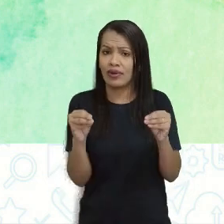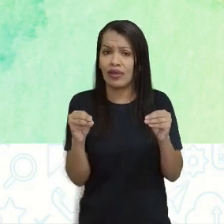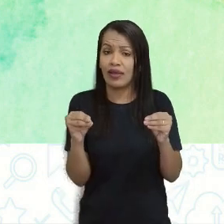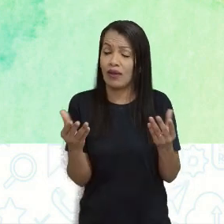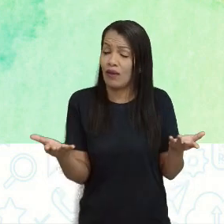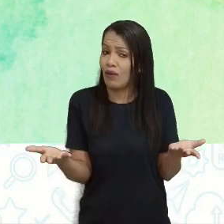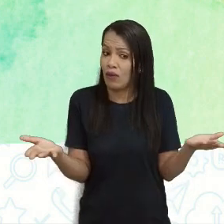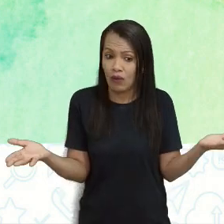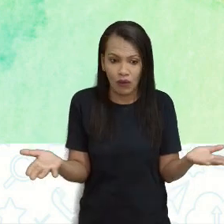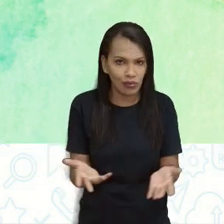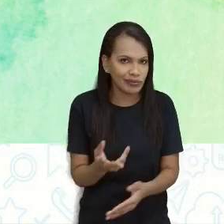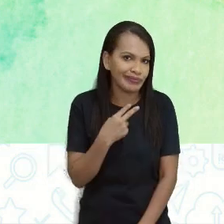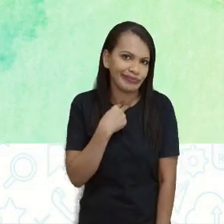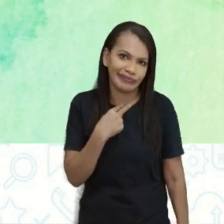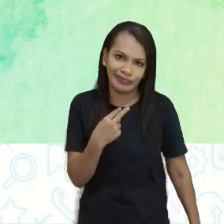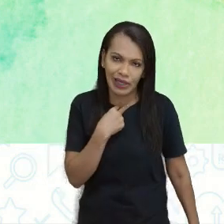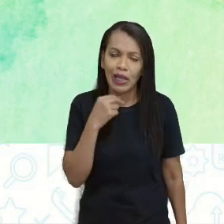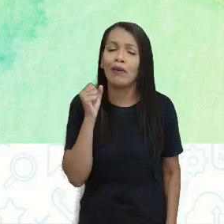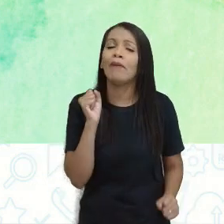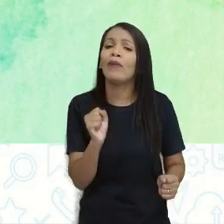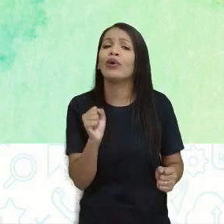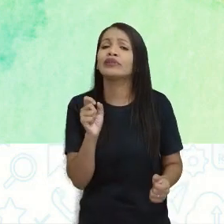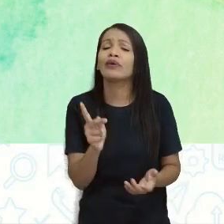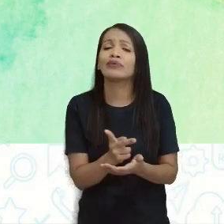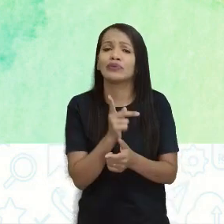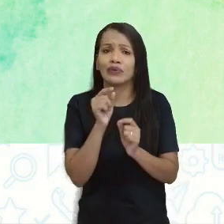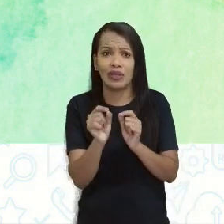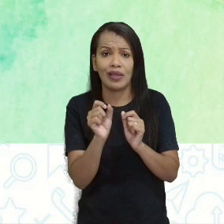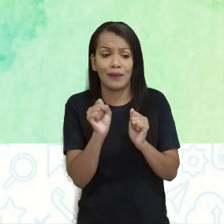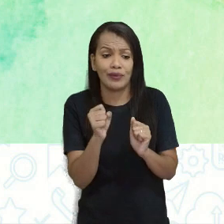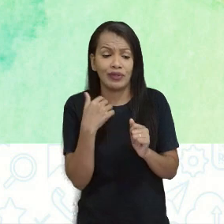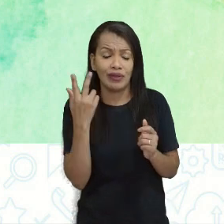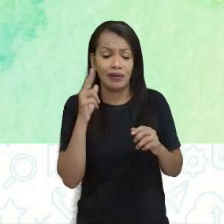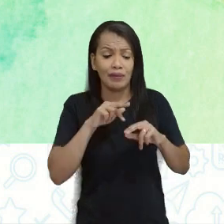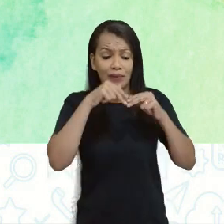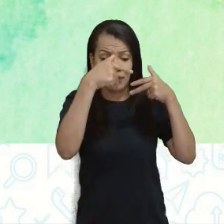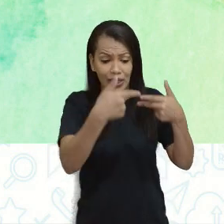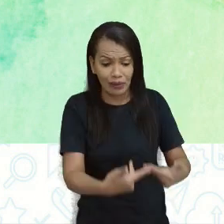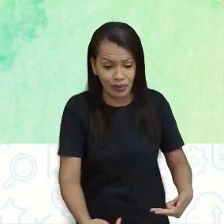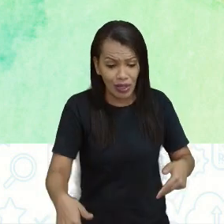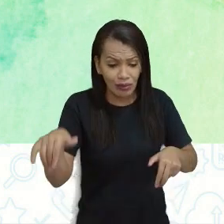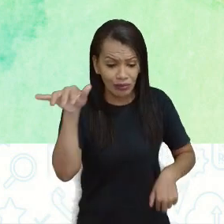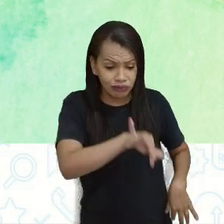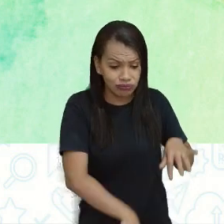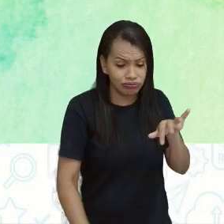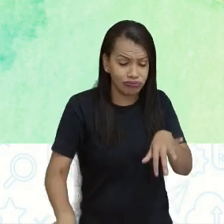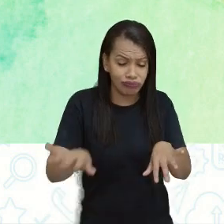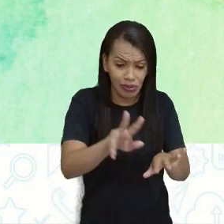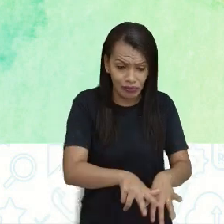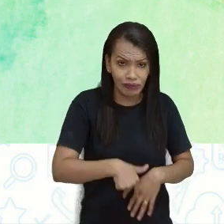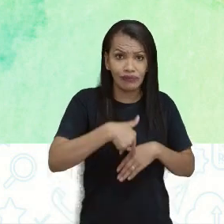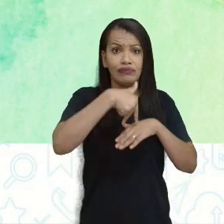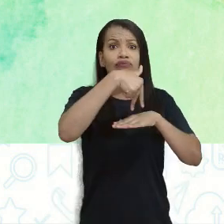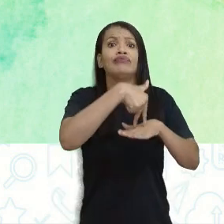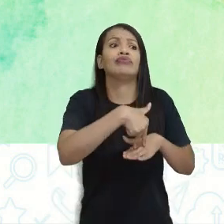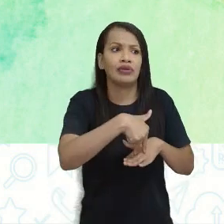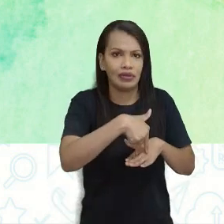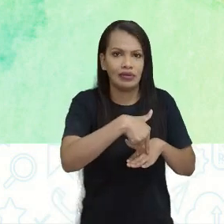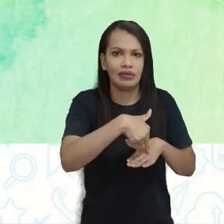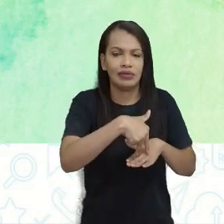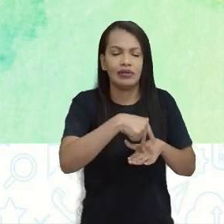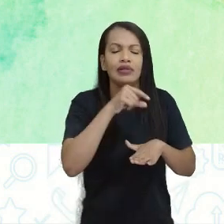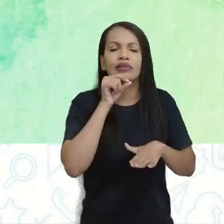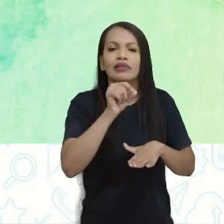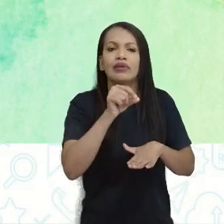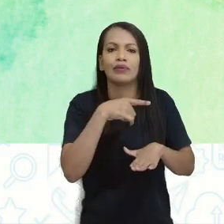dia, infelizmente, a gente corre até um risco de contrair doenças, né? Como a gente estava falando. As águas do Rio